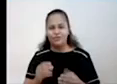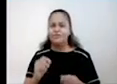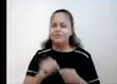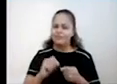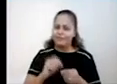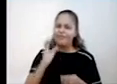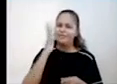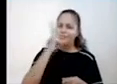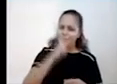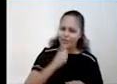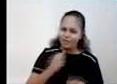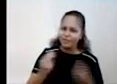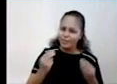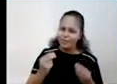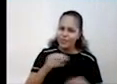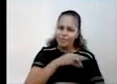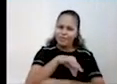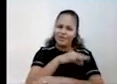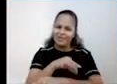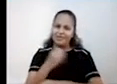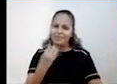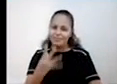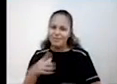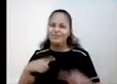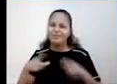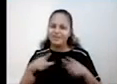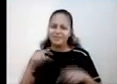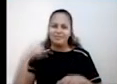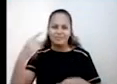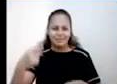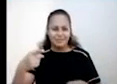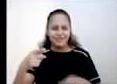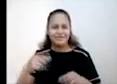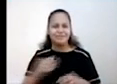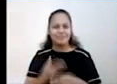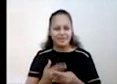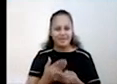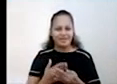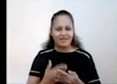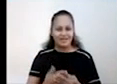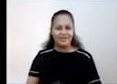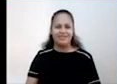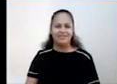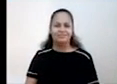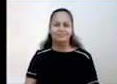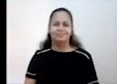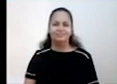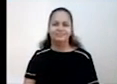fosse um arquiteto. Bom trabalho e até a próxima aula!